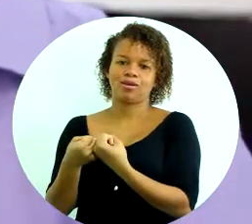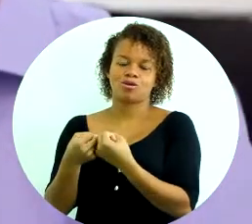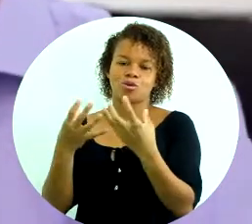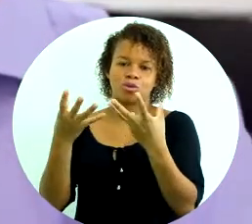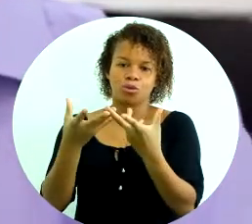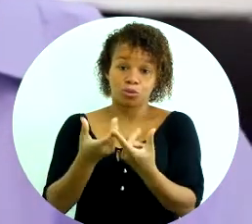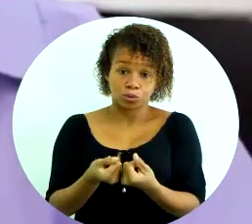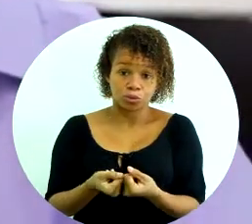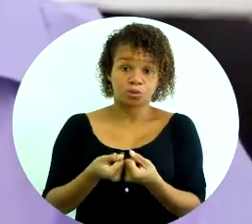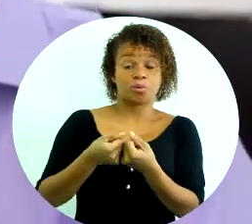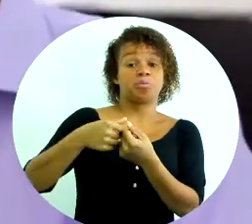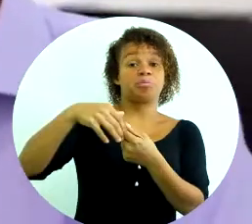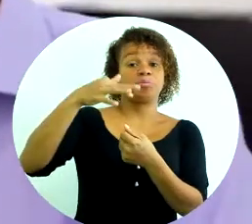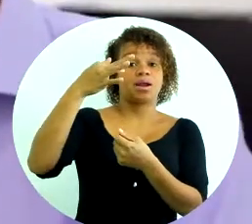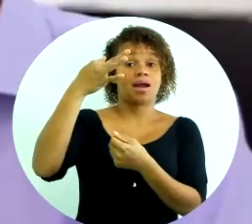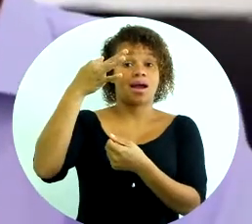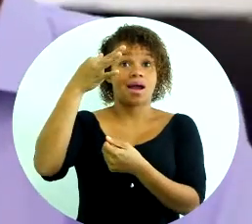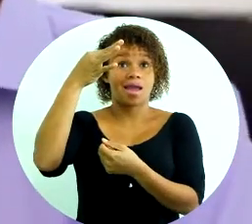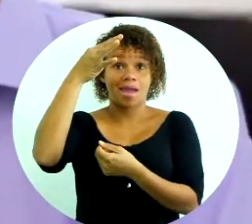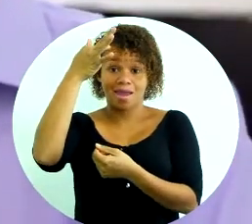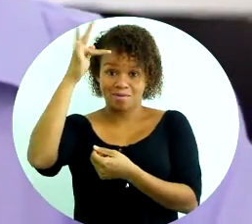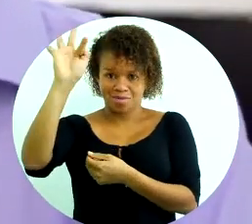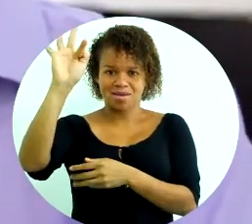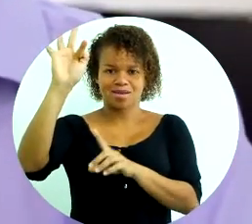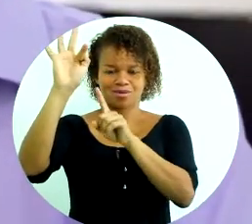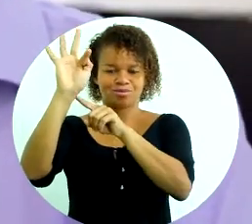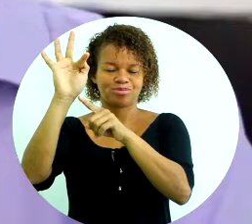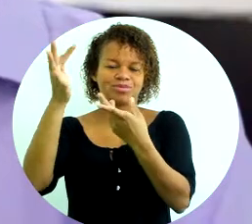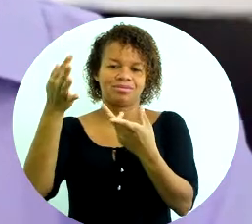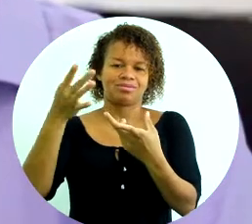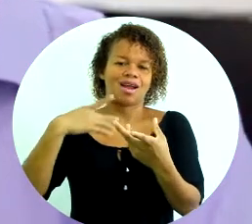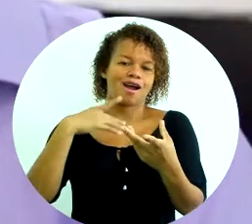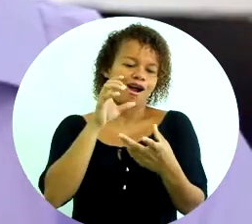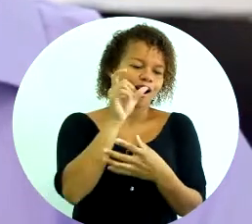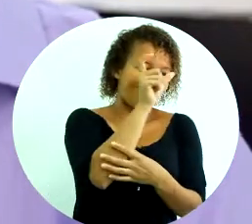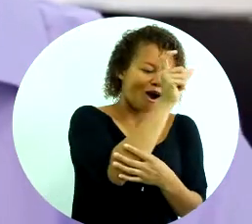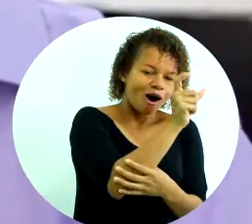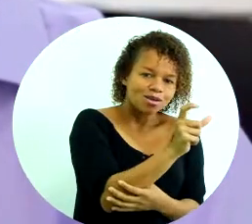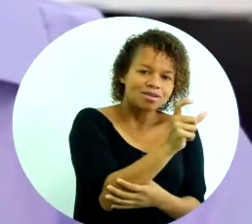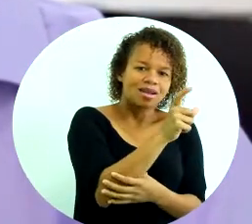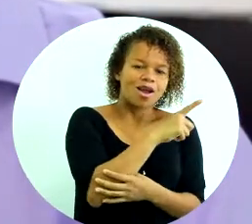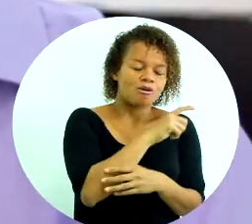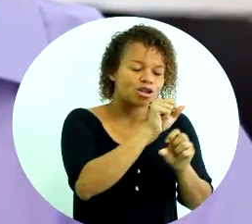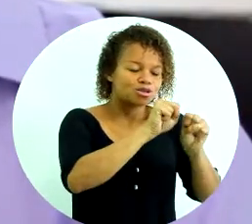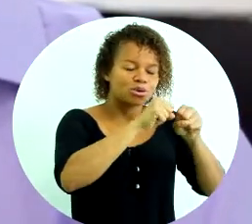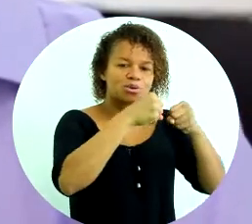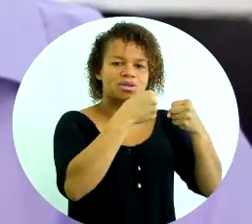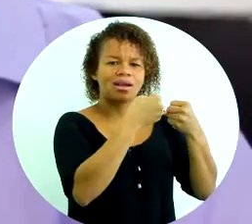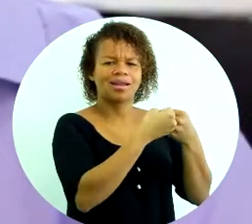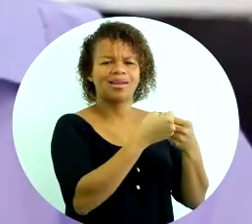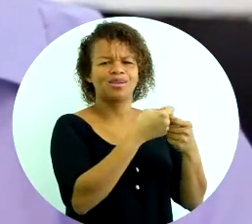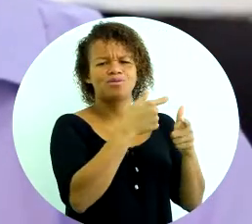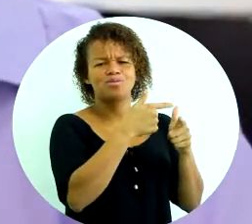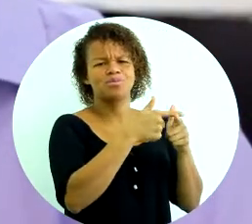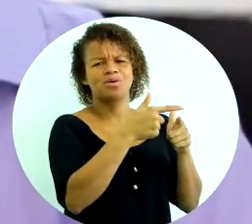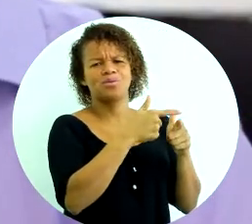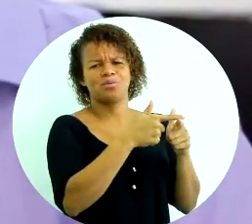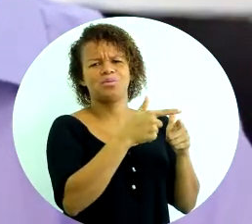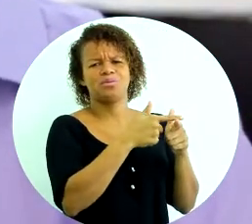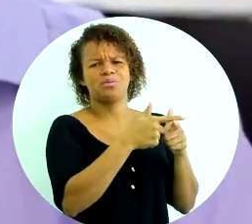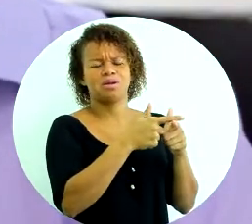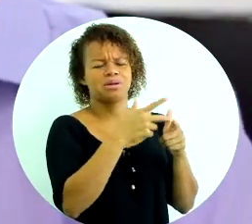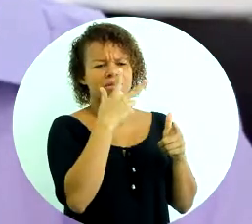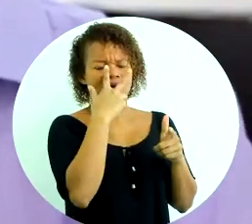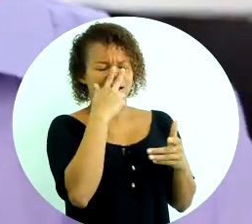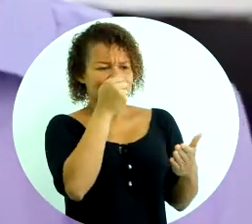sociedade. Contudo, para Émile Durkheim, a sociedade burguesa ocidental é uma sociedade com